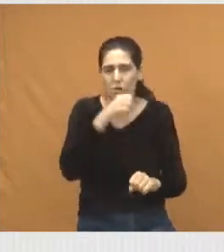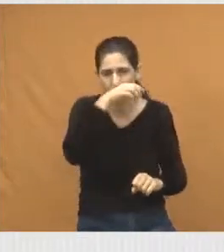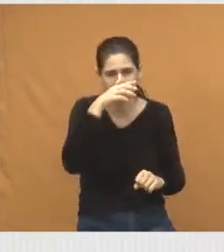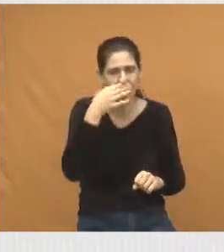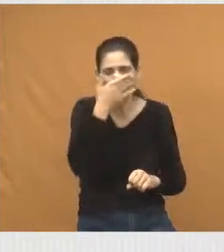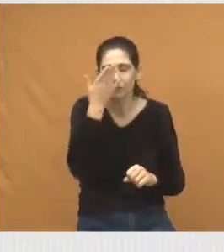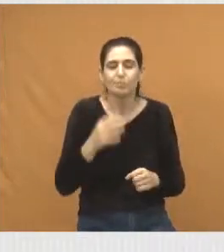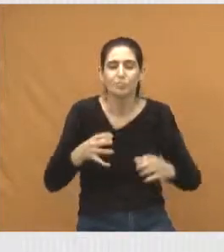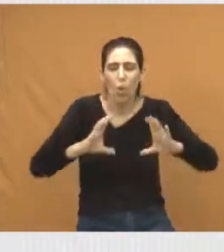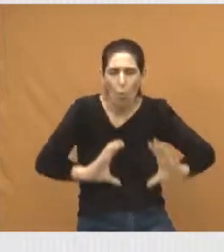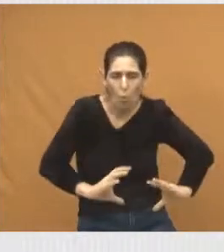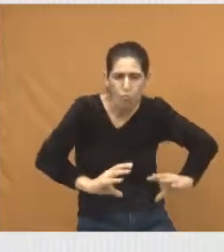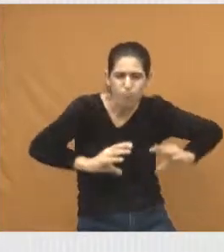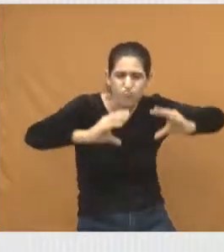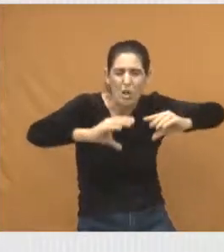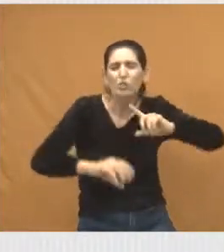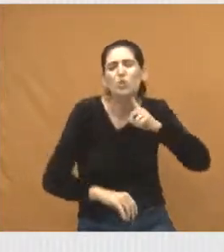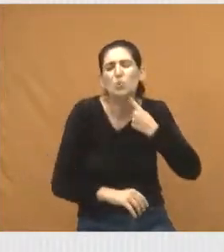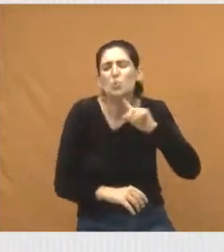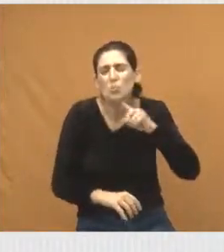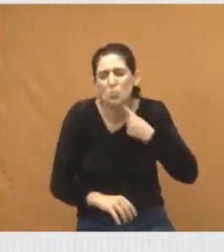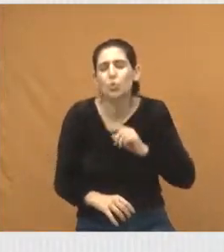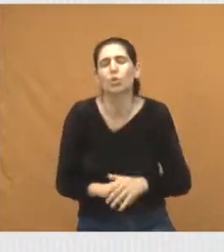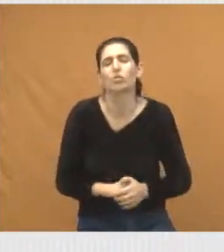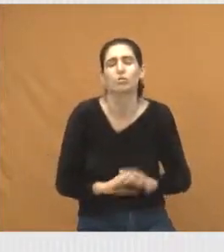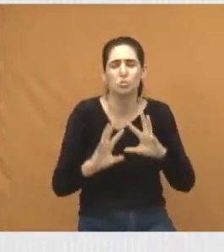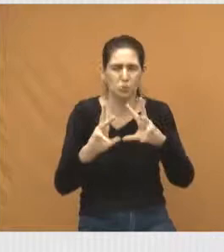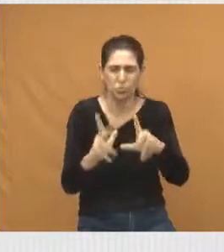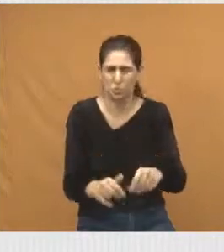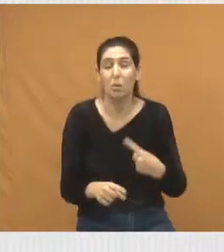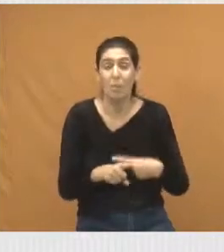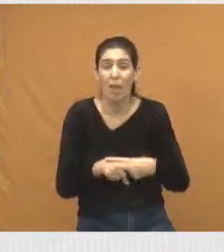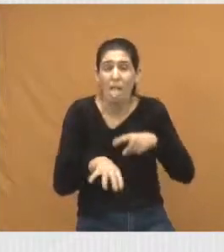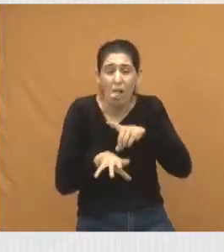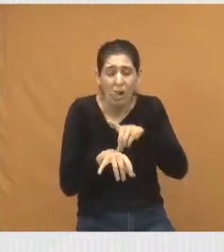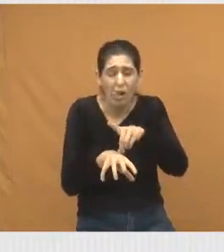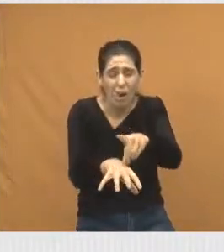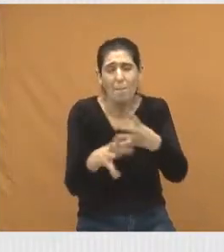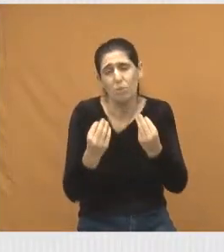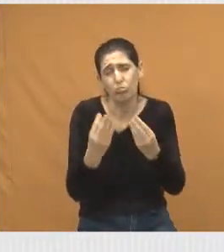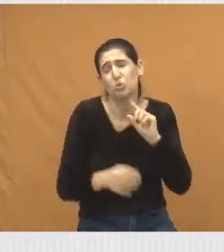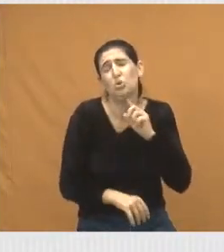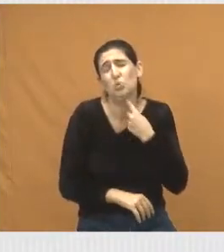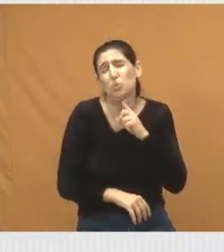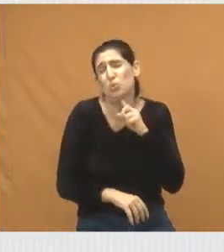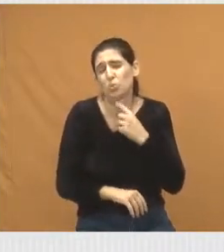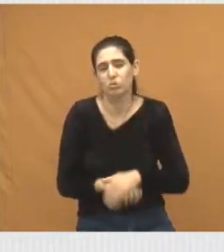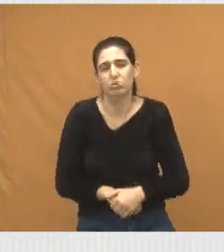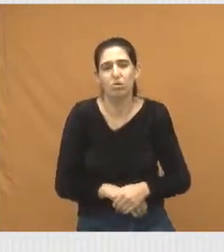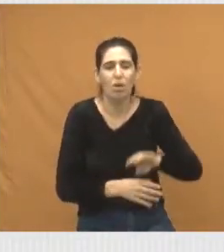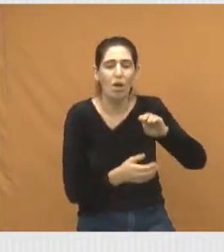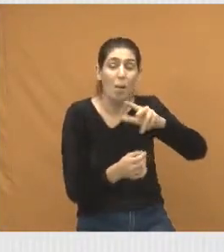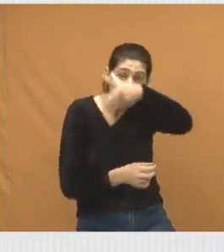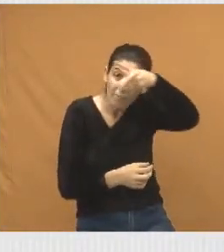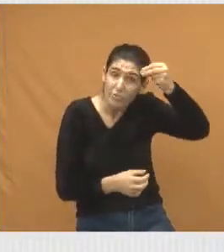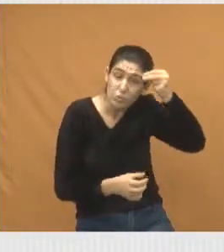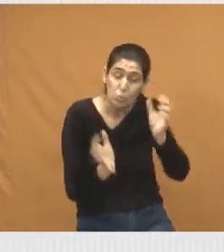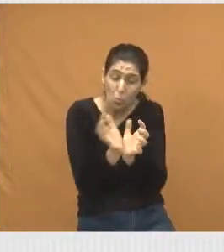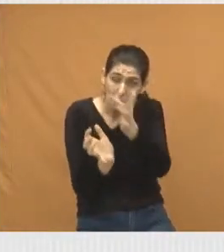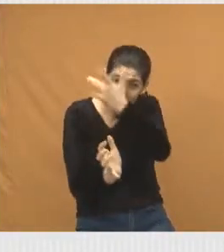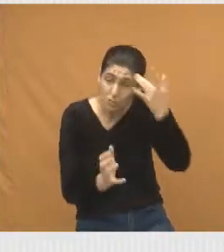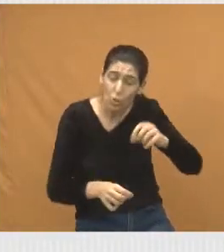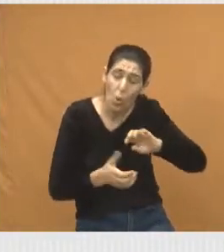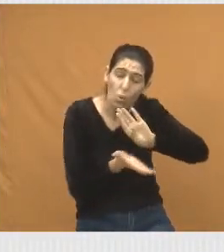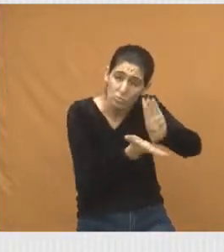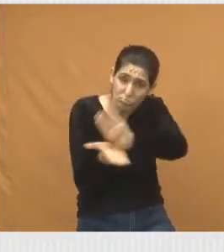bueiro entupido. Então peço aí ao nosso prefeito, Isaías Santana, que ele me disse que terminando a parte do Maria Amélia, Parque